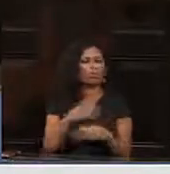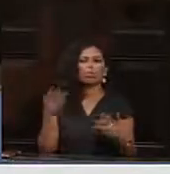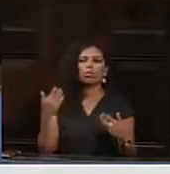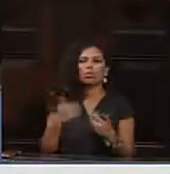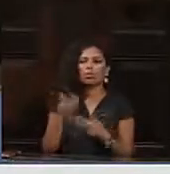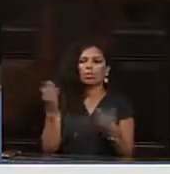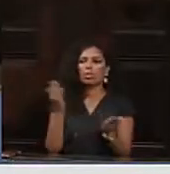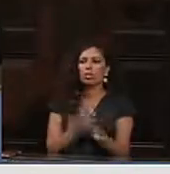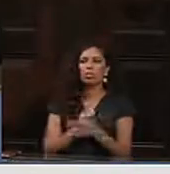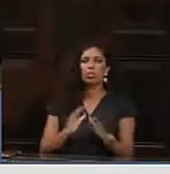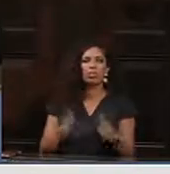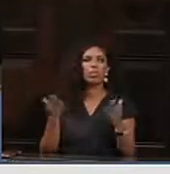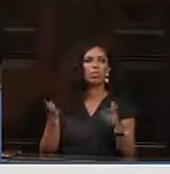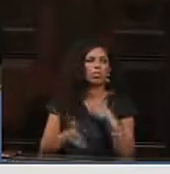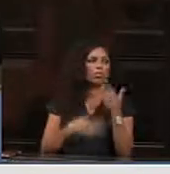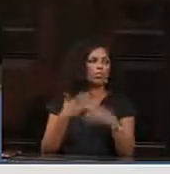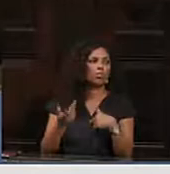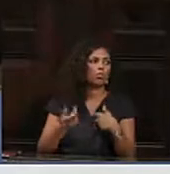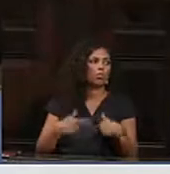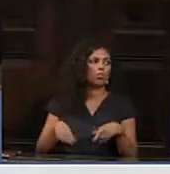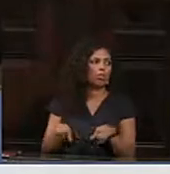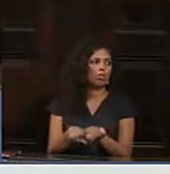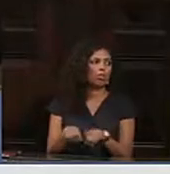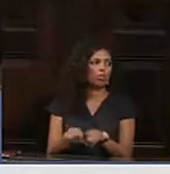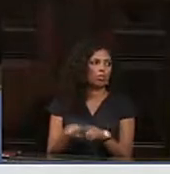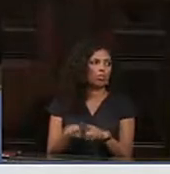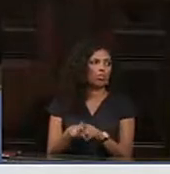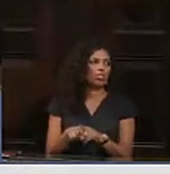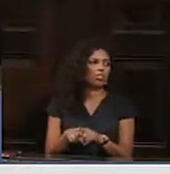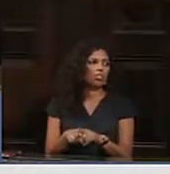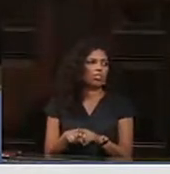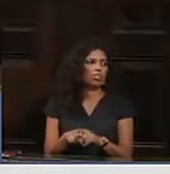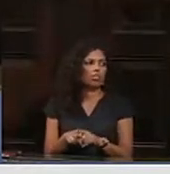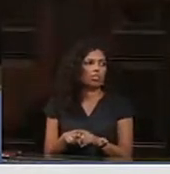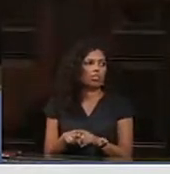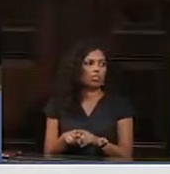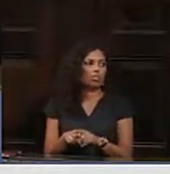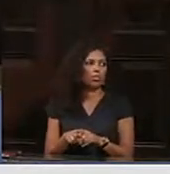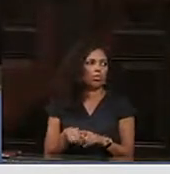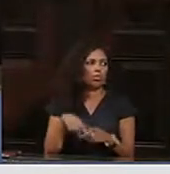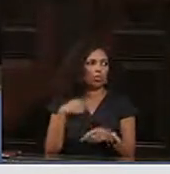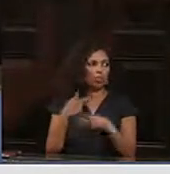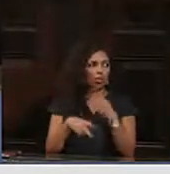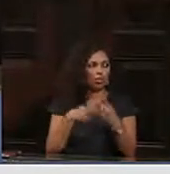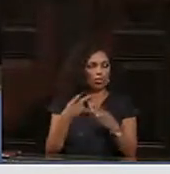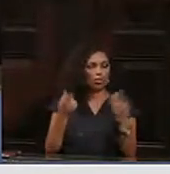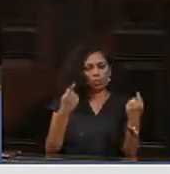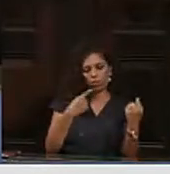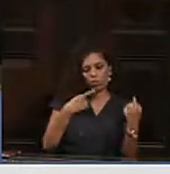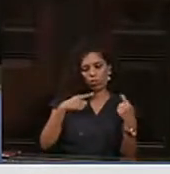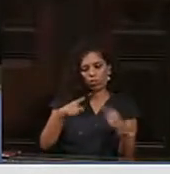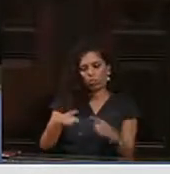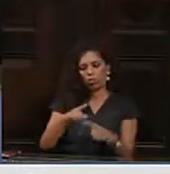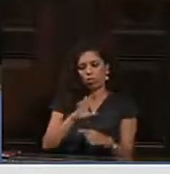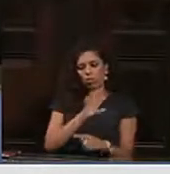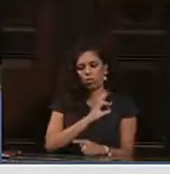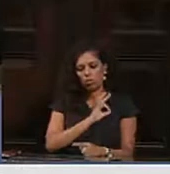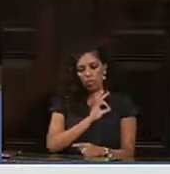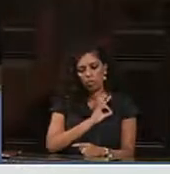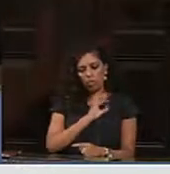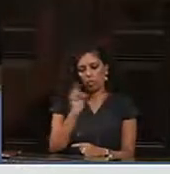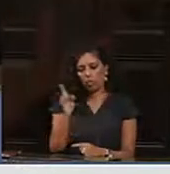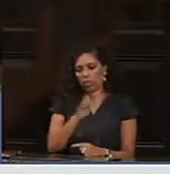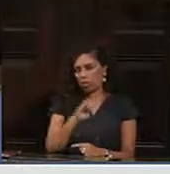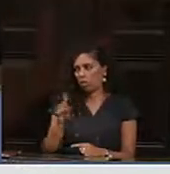encerrar, eu também quero deixar bem claro aqui que eu não estou incitando a tropa quanto oficialato.